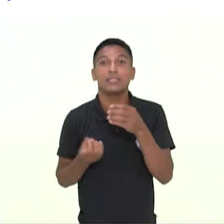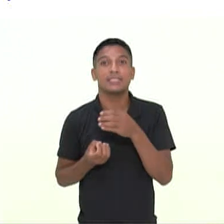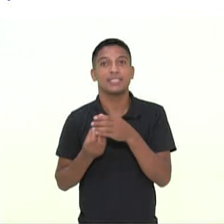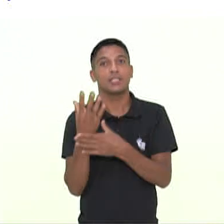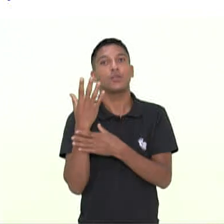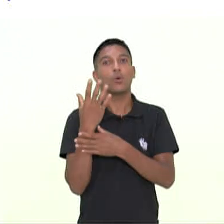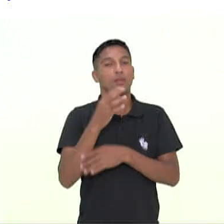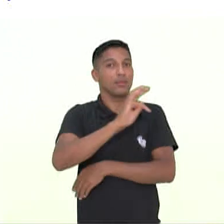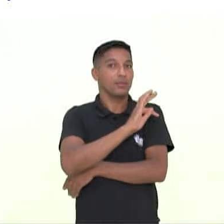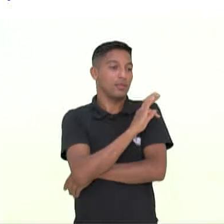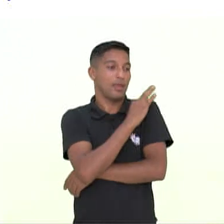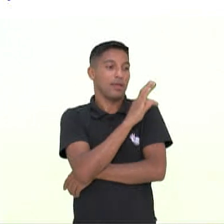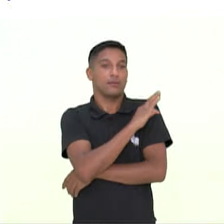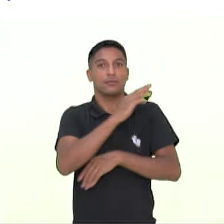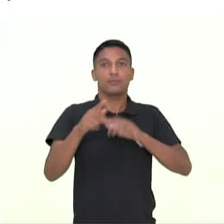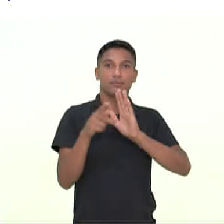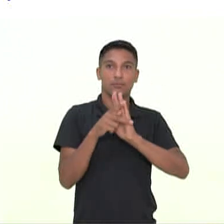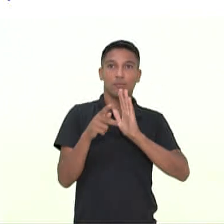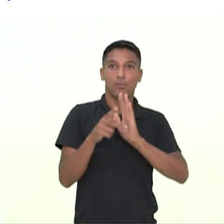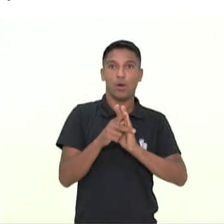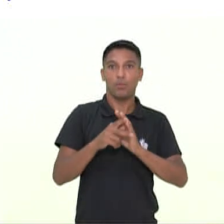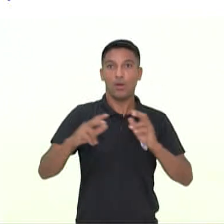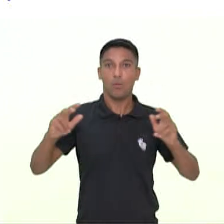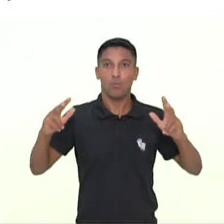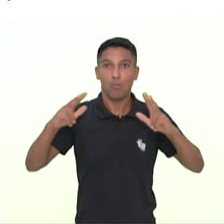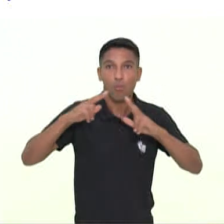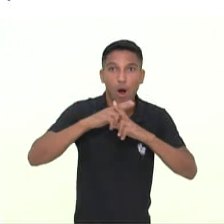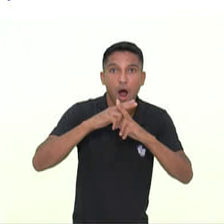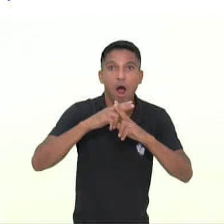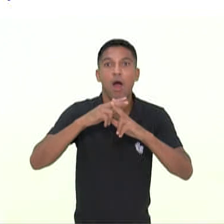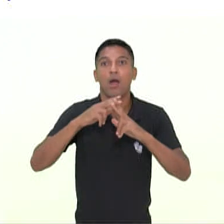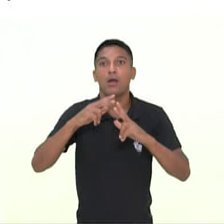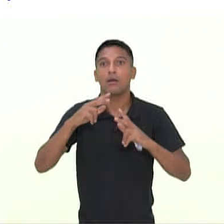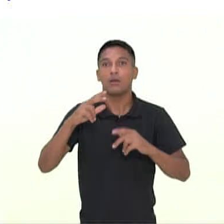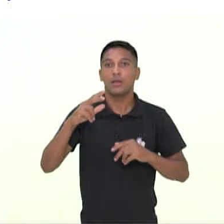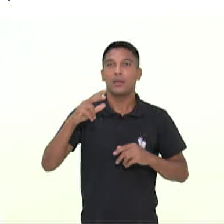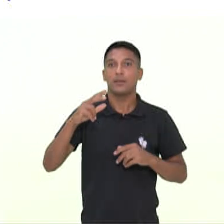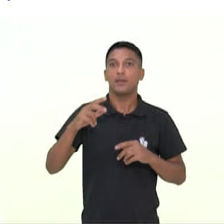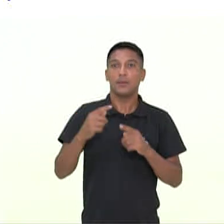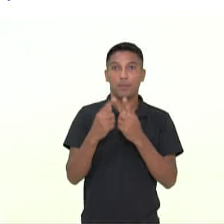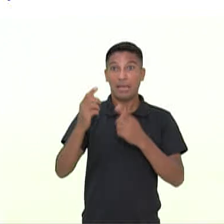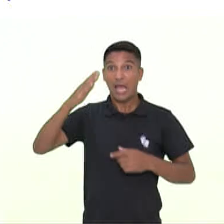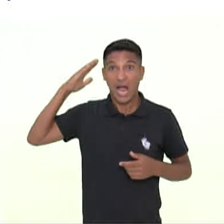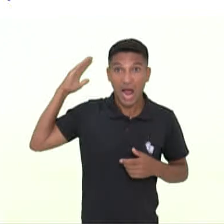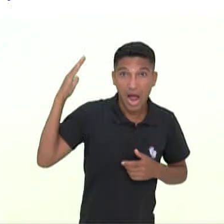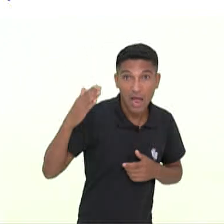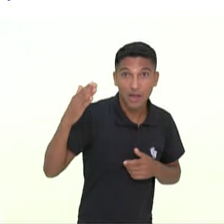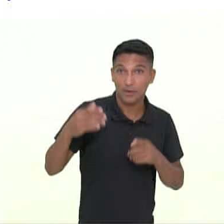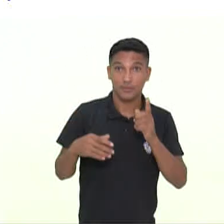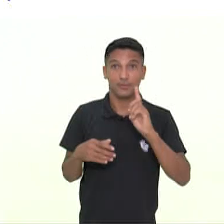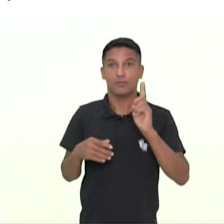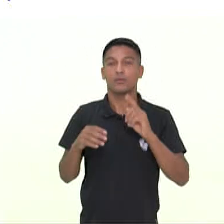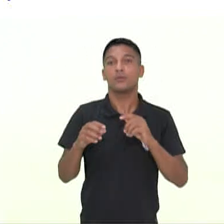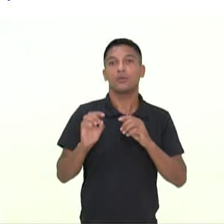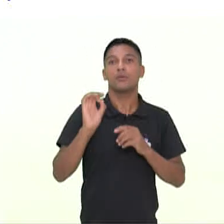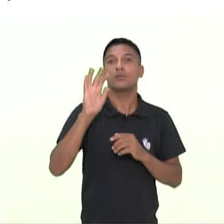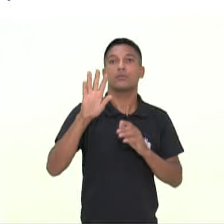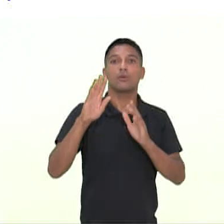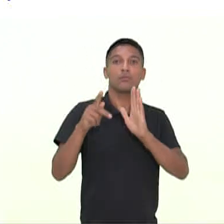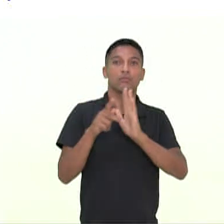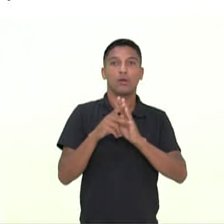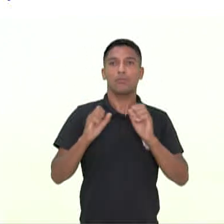não no gesto de atacar por iniciativa própria e o Aikido é chamado de o caminho da